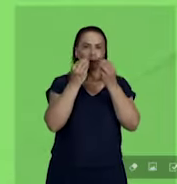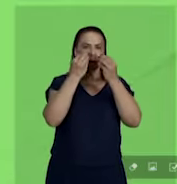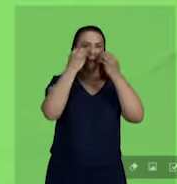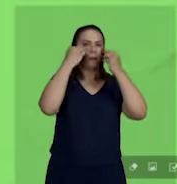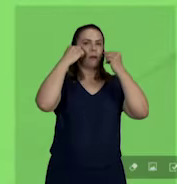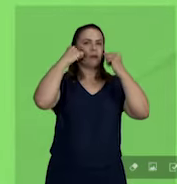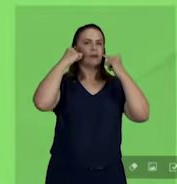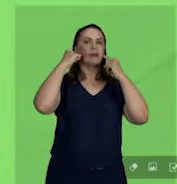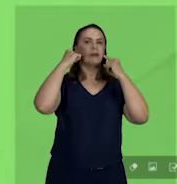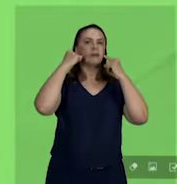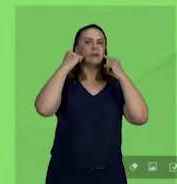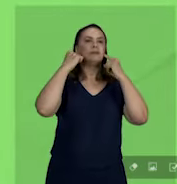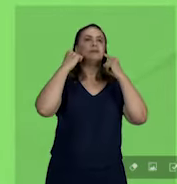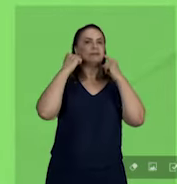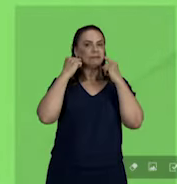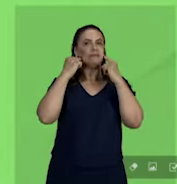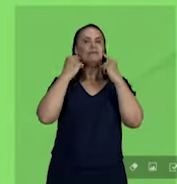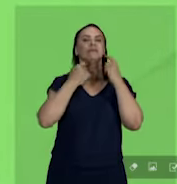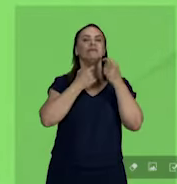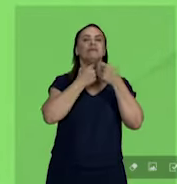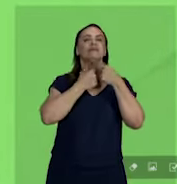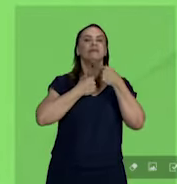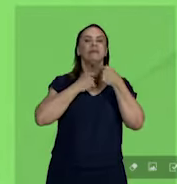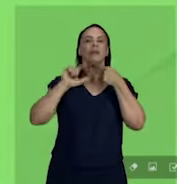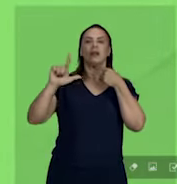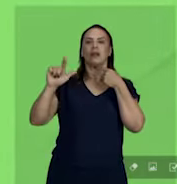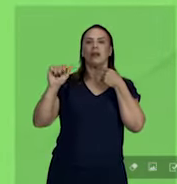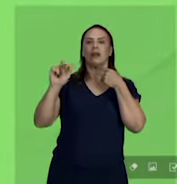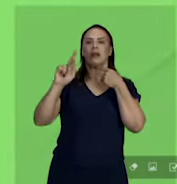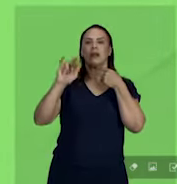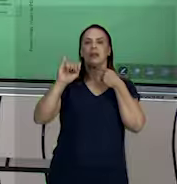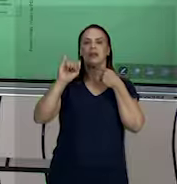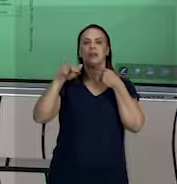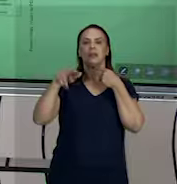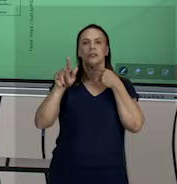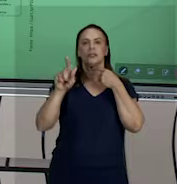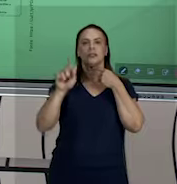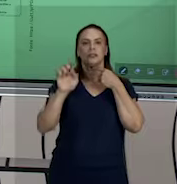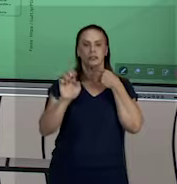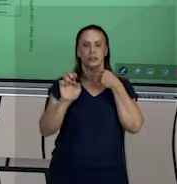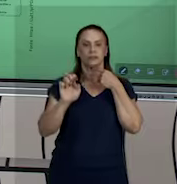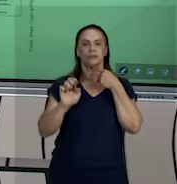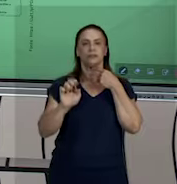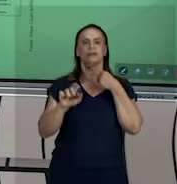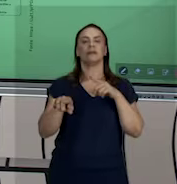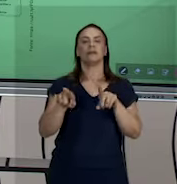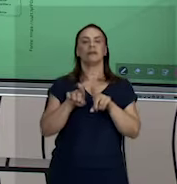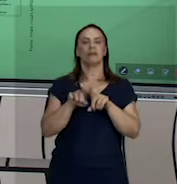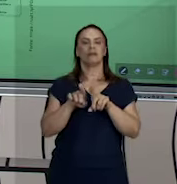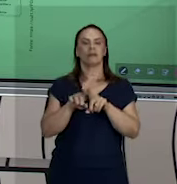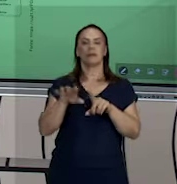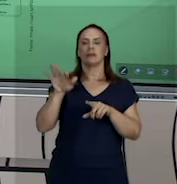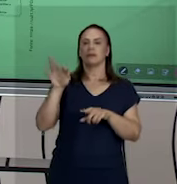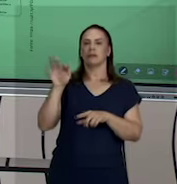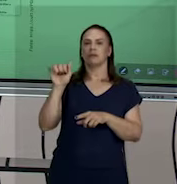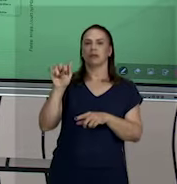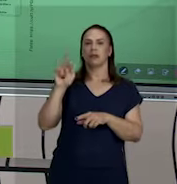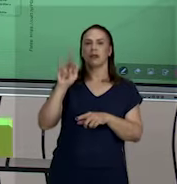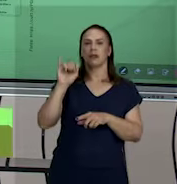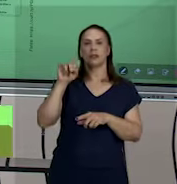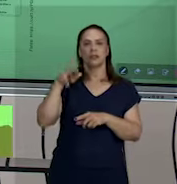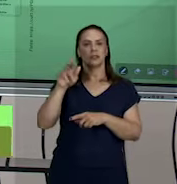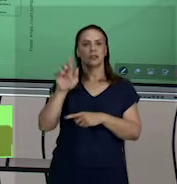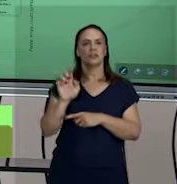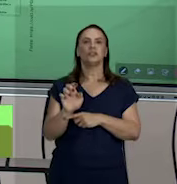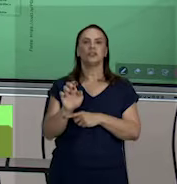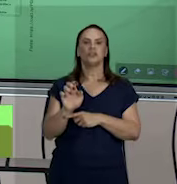tubo, ele passa pela laringe, depois faringe. A faringe, pessoal, é a nossa garganta, é aquela região que quando a gente abre a boca,